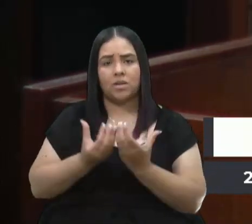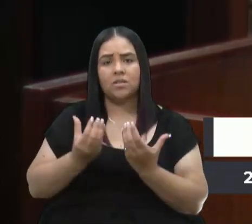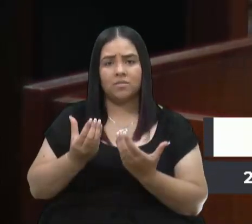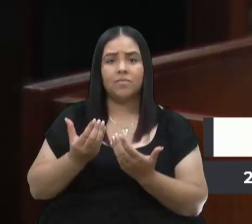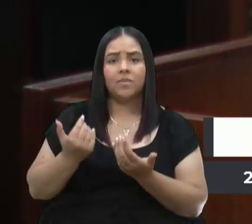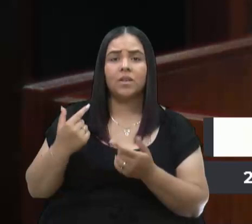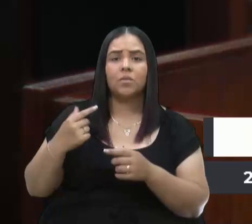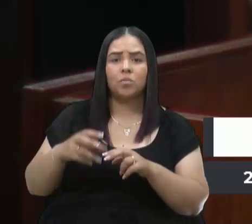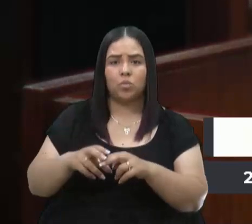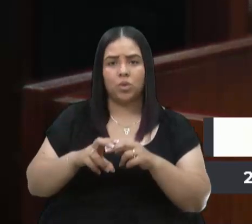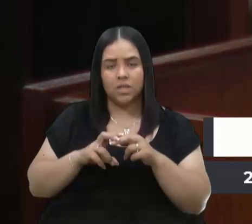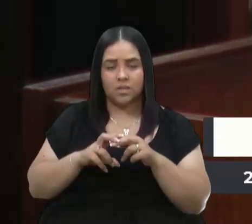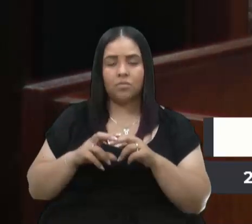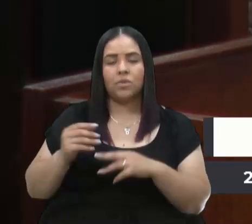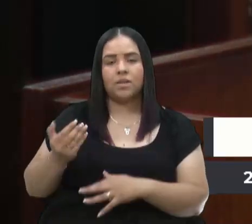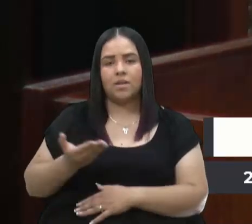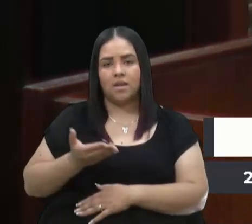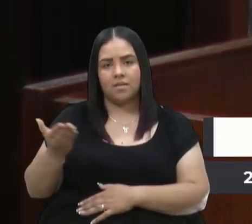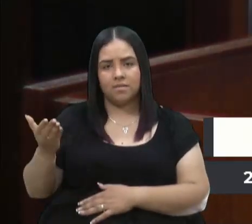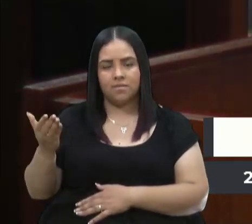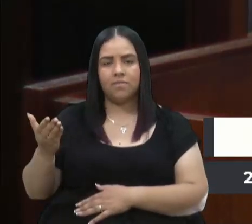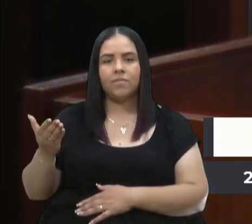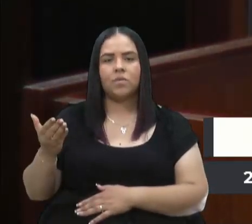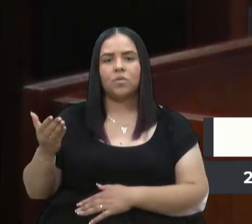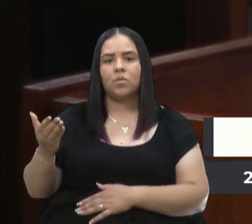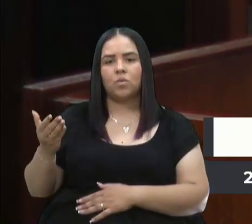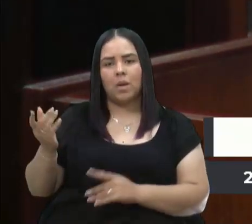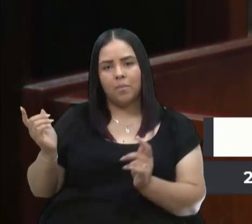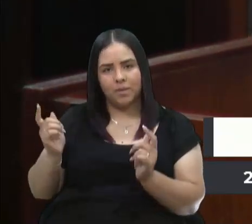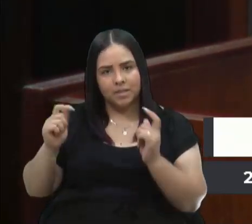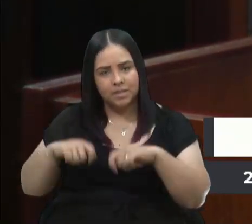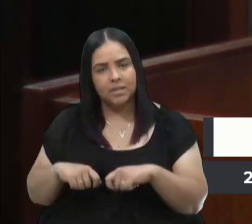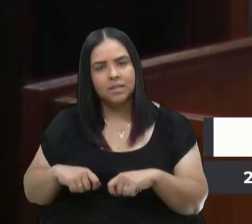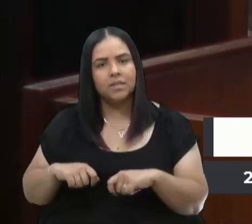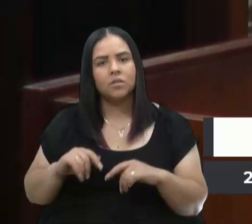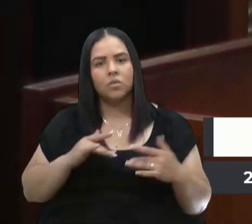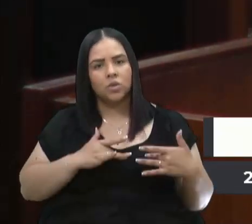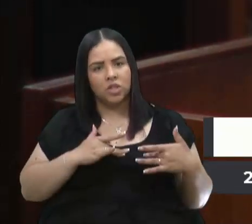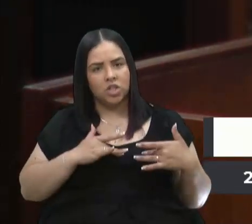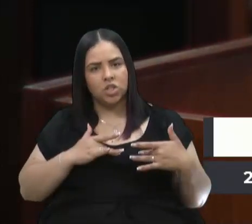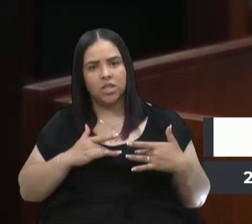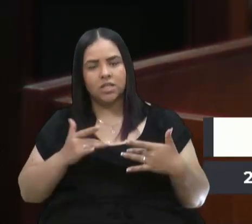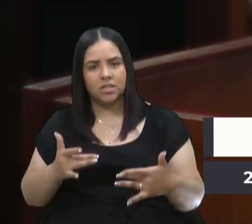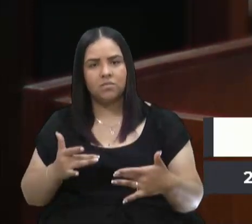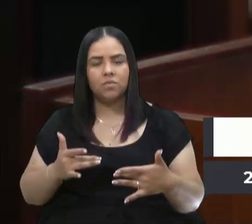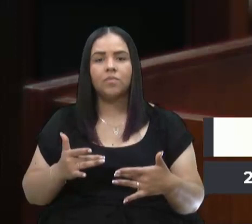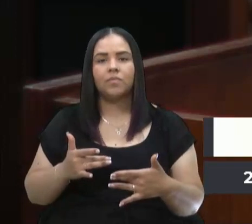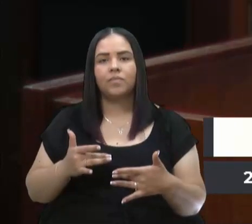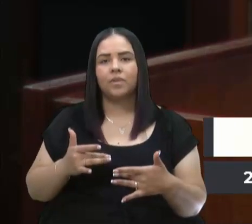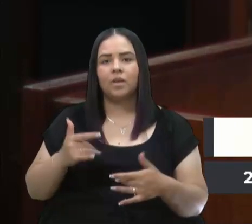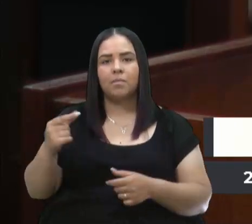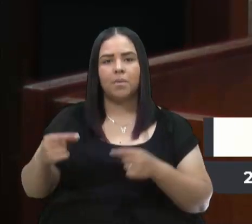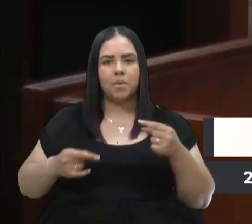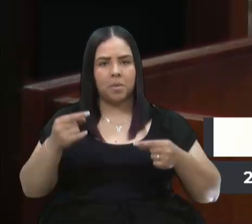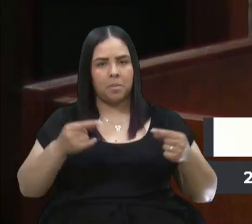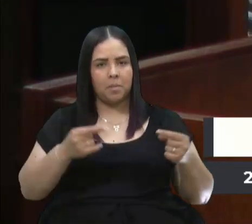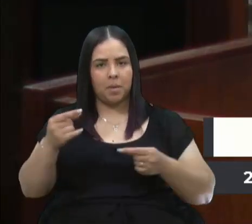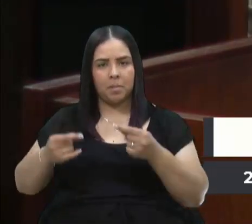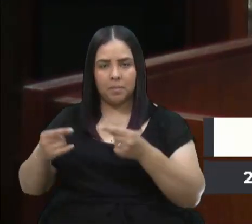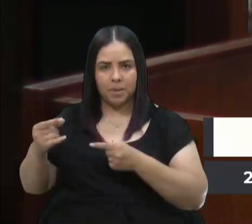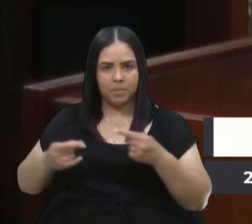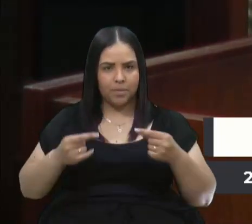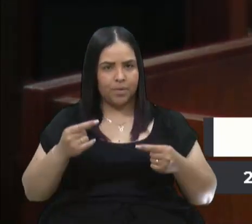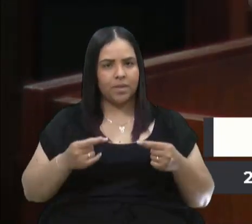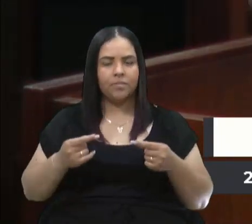por estes servidores competentes e dedicados os nossos debates, os